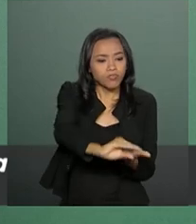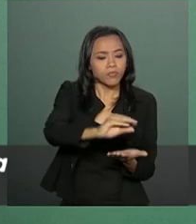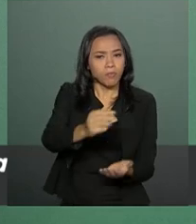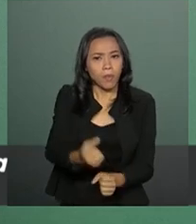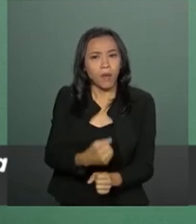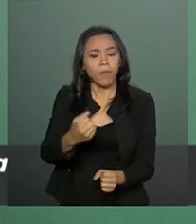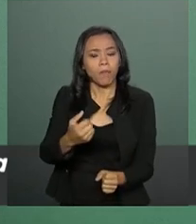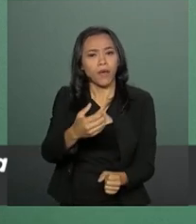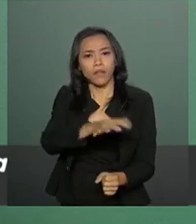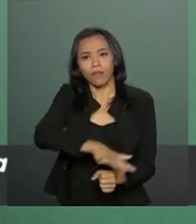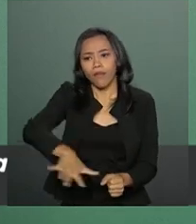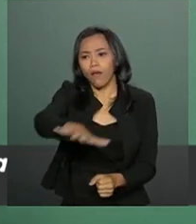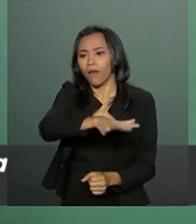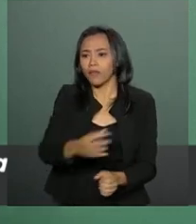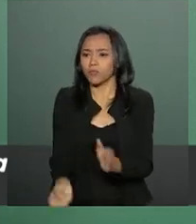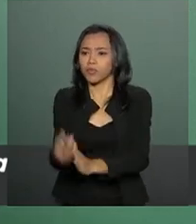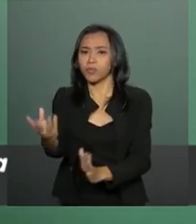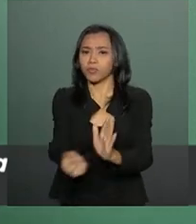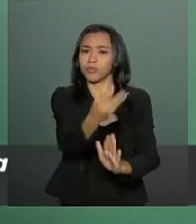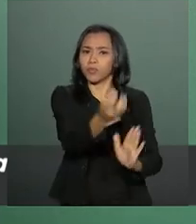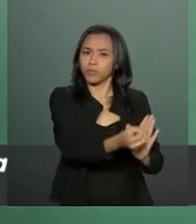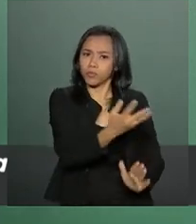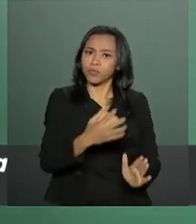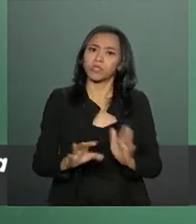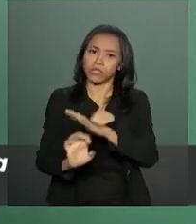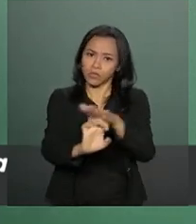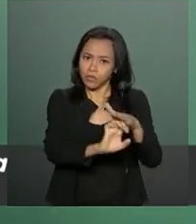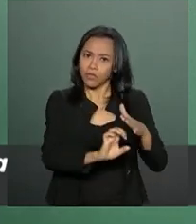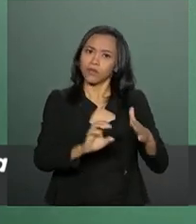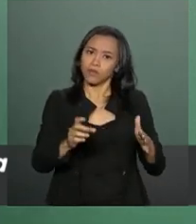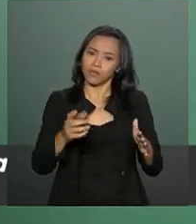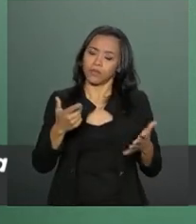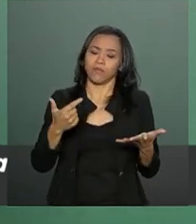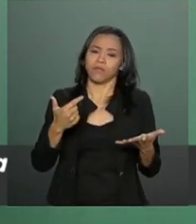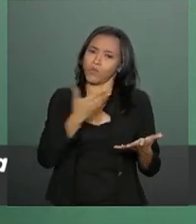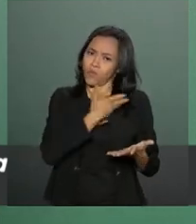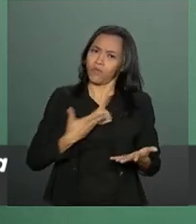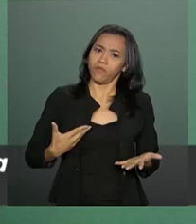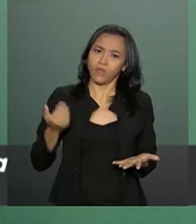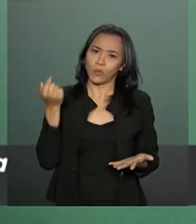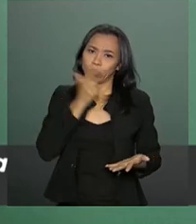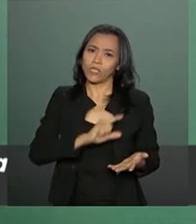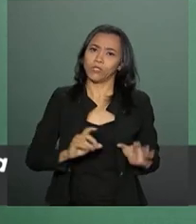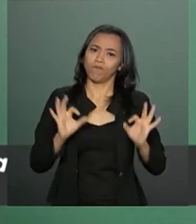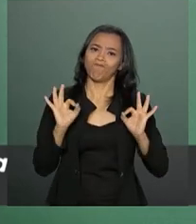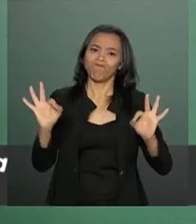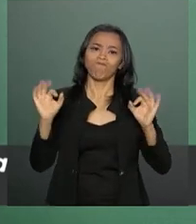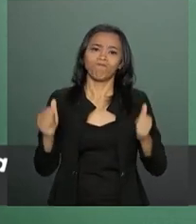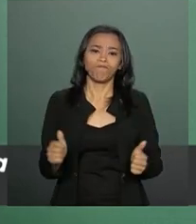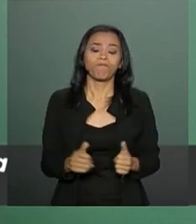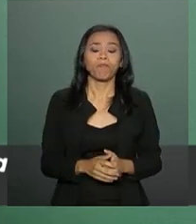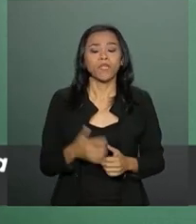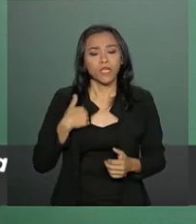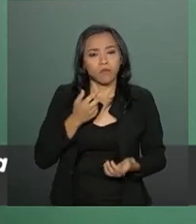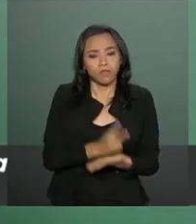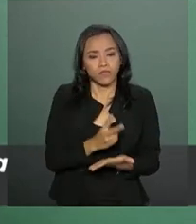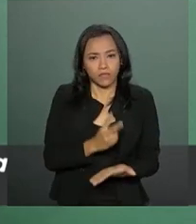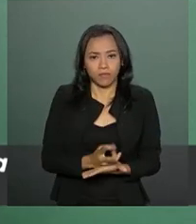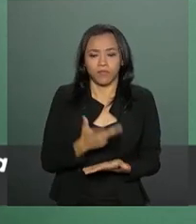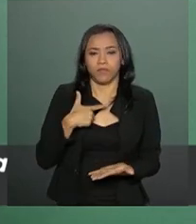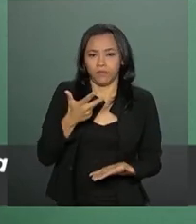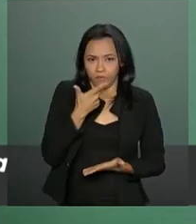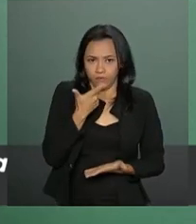governo deu certo né e até o registro um fato muito curioso que eu tenho repetido em todas as nossas